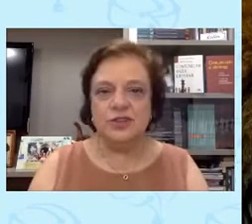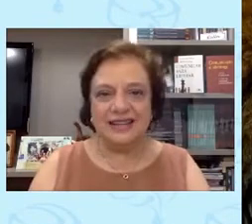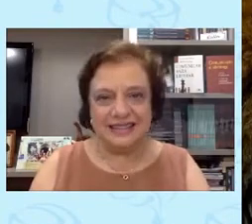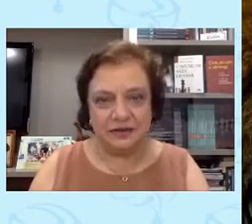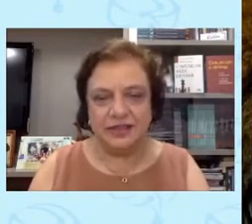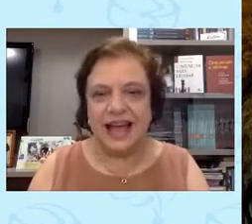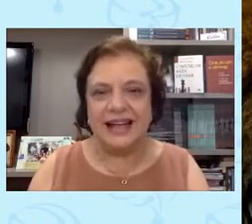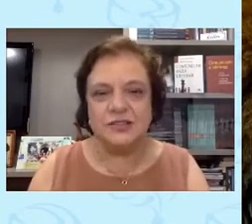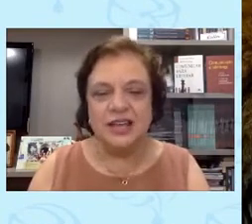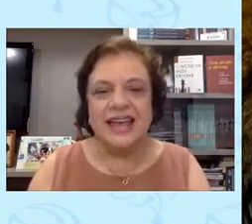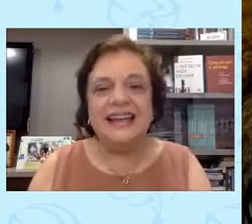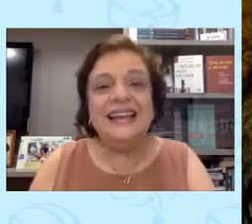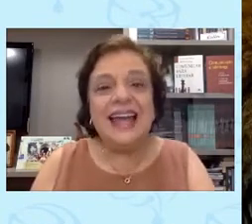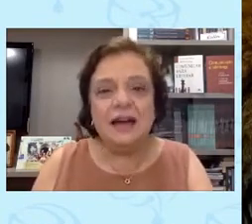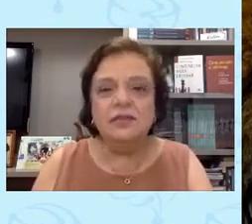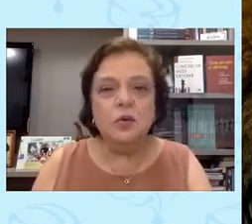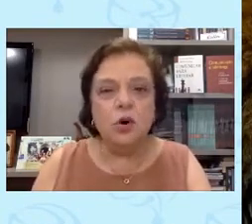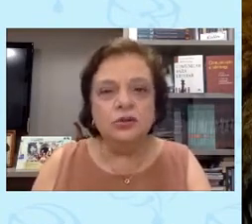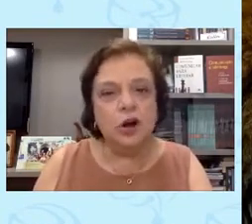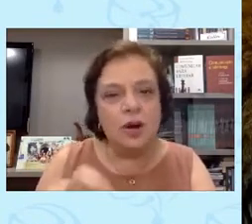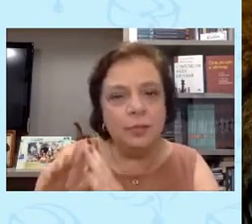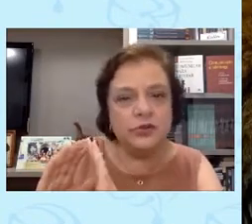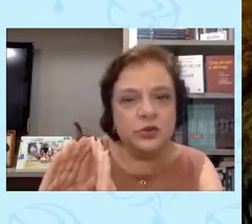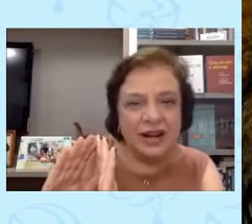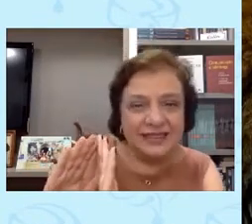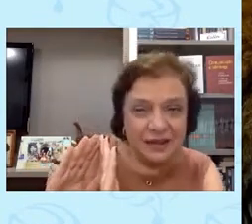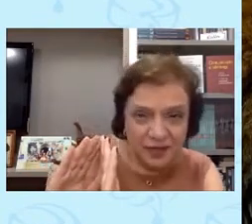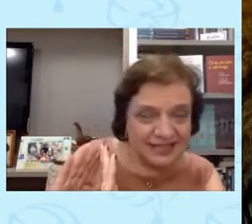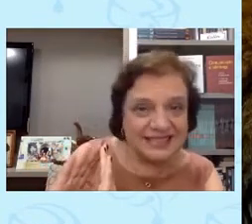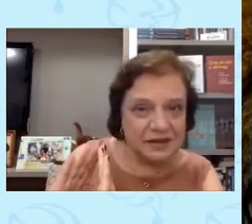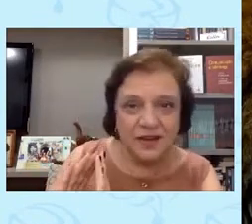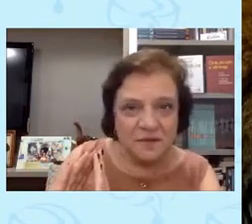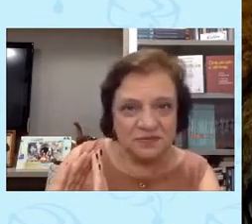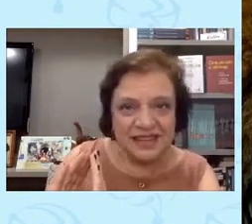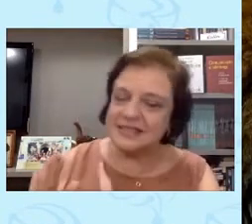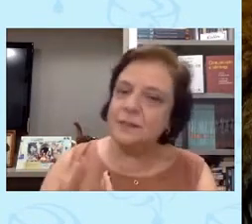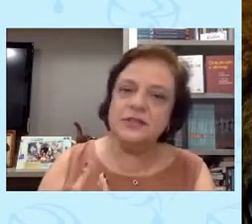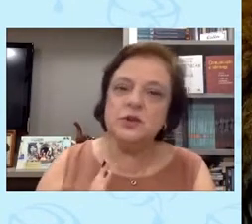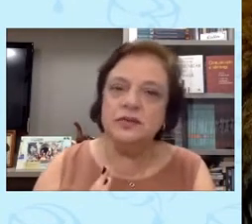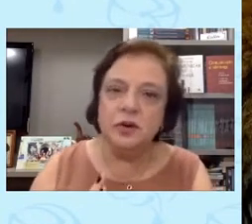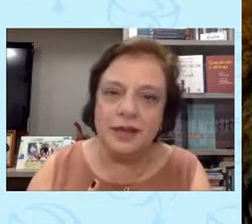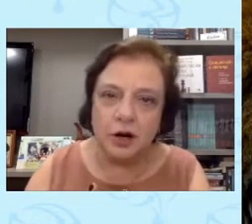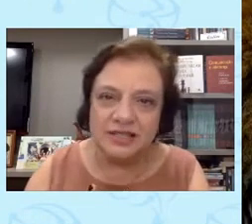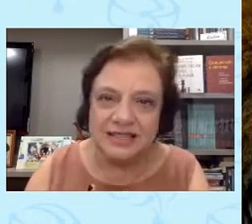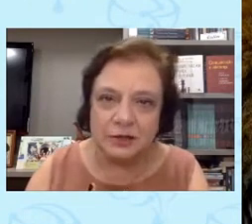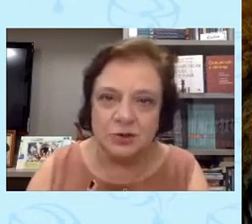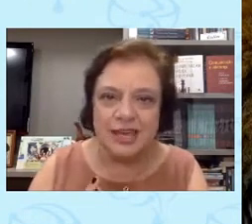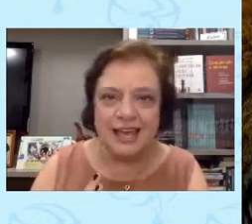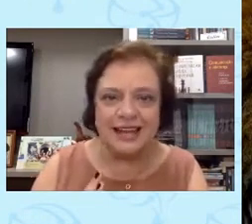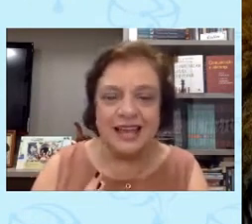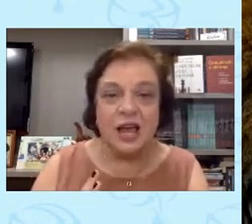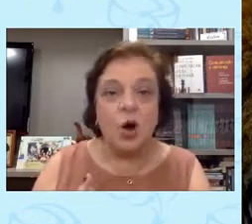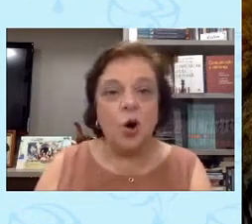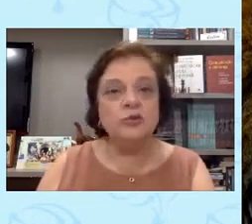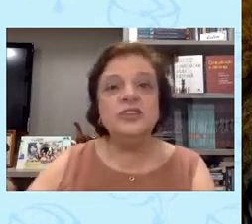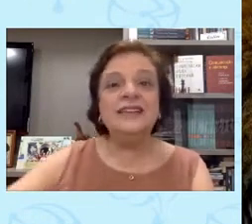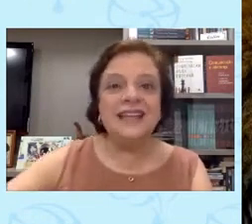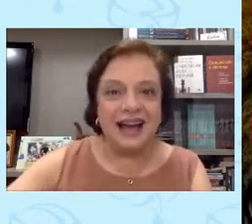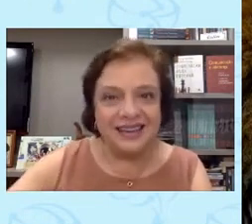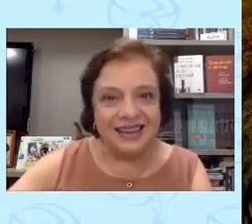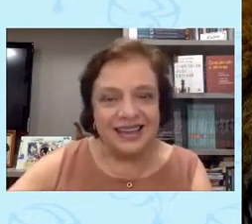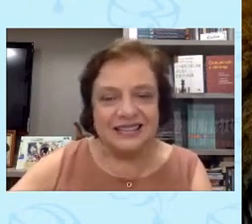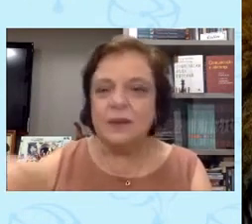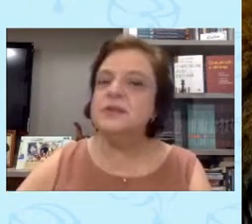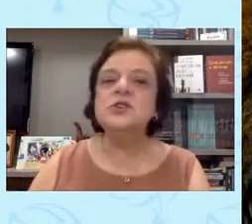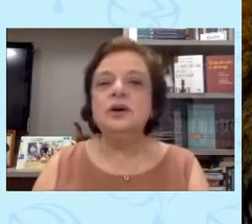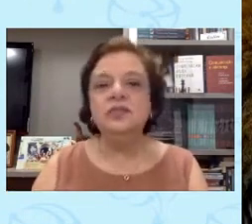percepção de agressividade, ele leva o outro a uma postura defensiva se a pessoa for menorzinha do que ele ou de